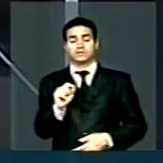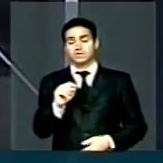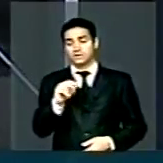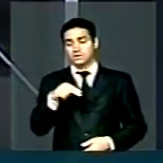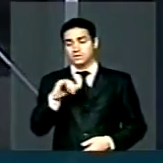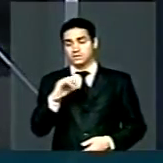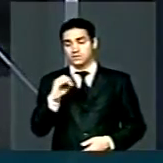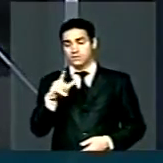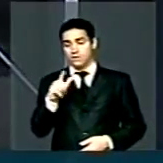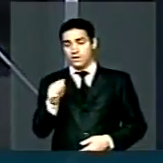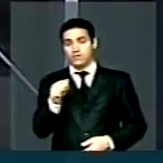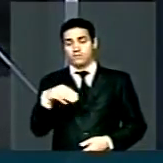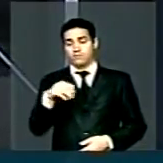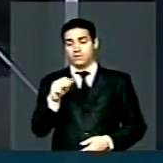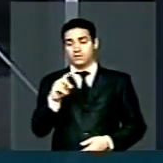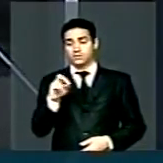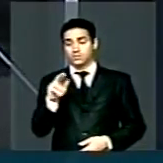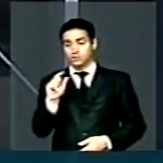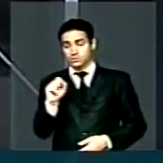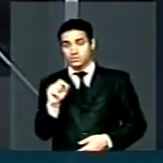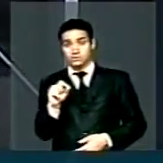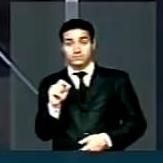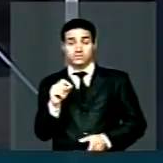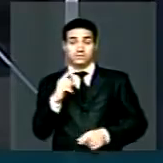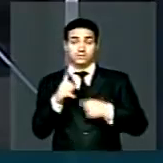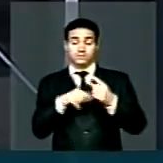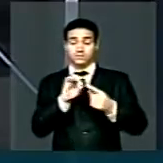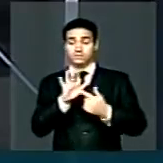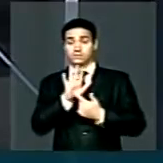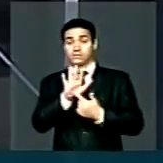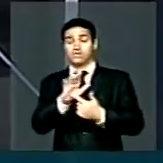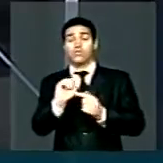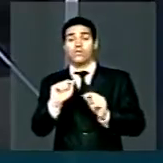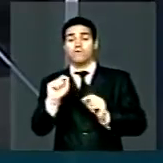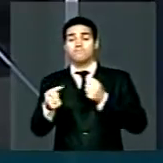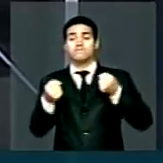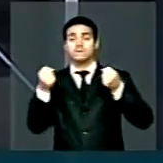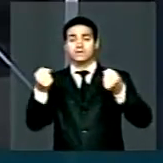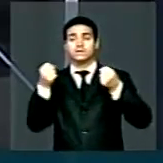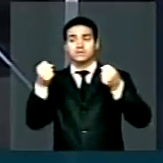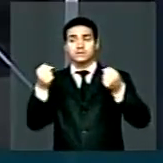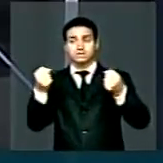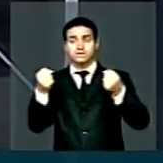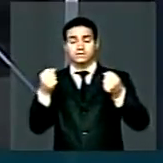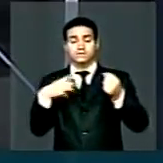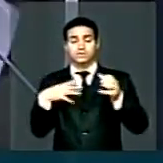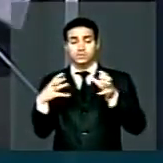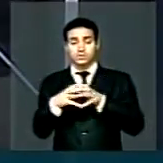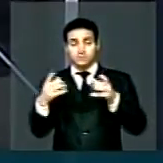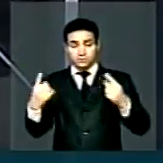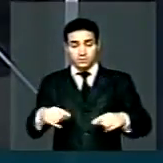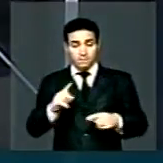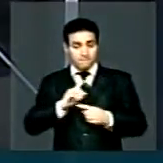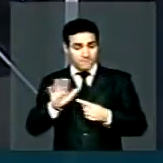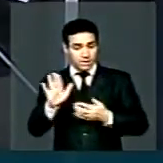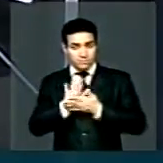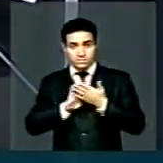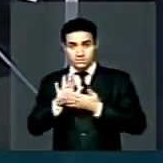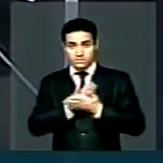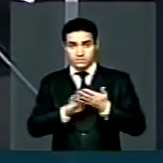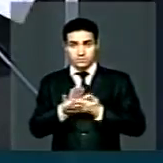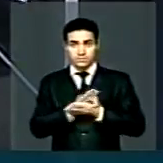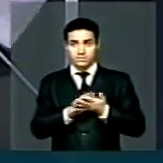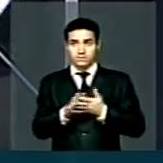confirmado, eles vão para as ruas e só se mostram, inclusive, as manifestações da oposição, não as da